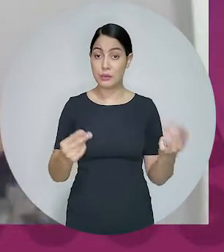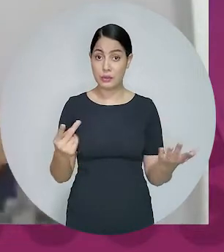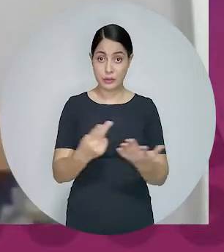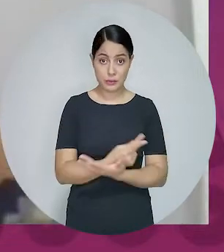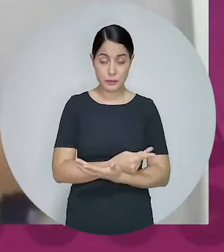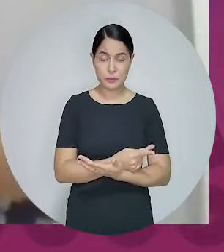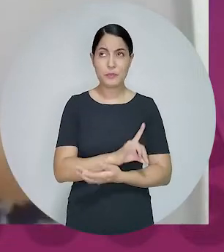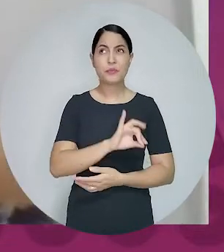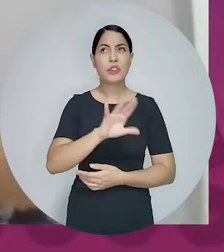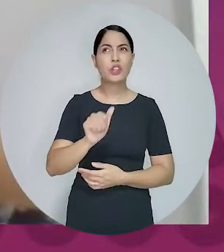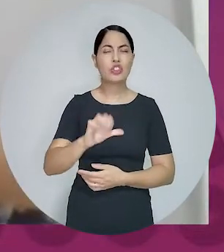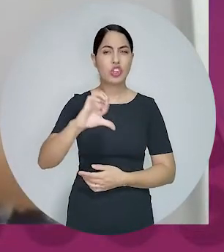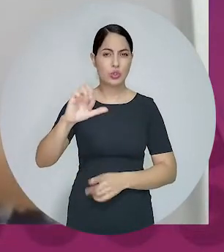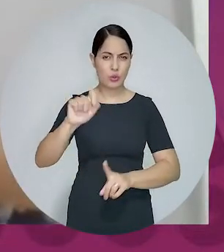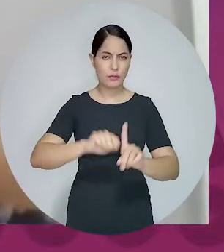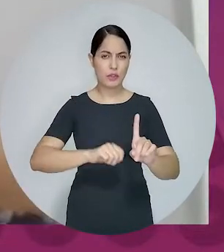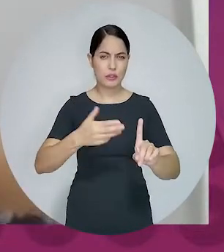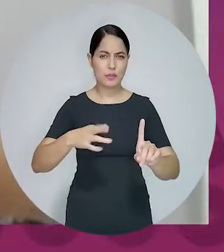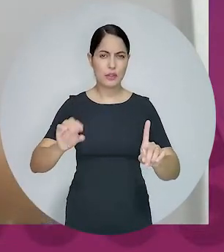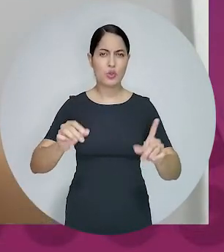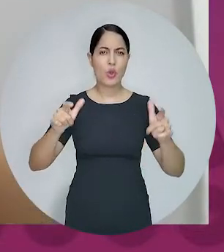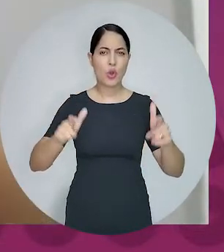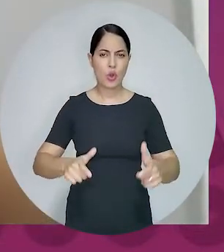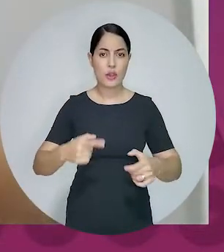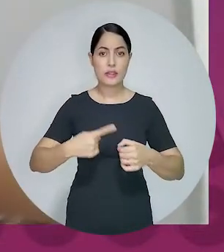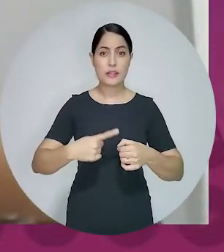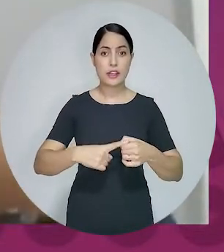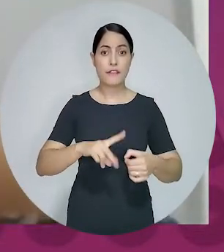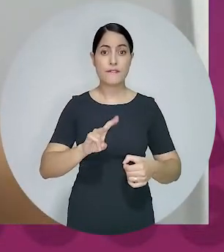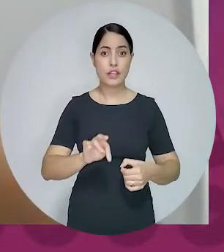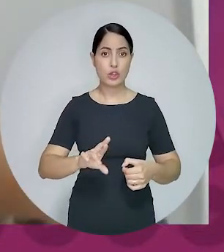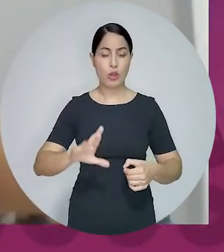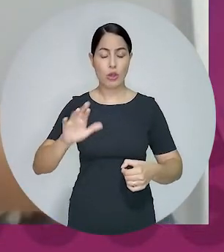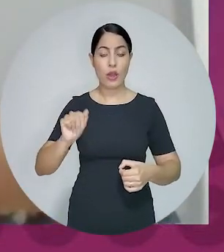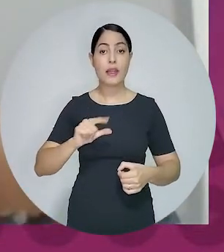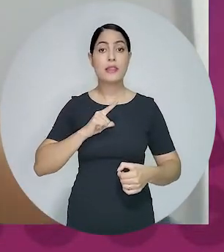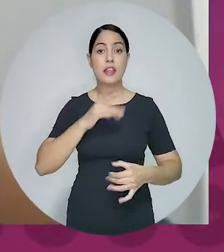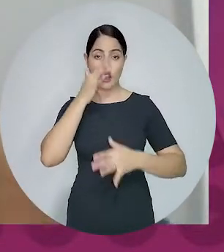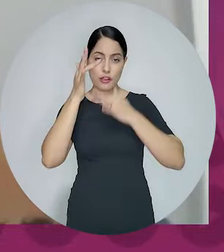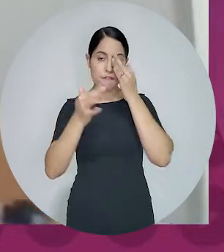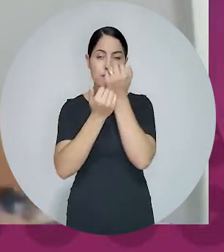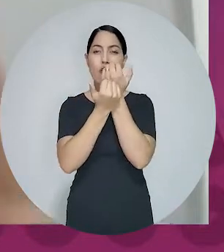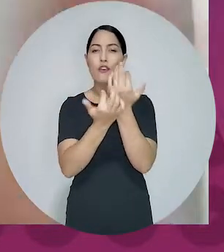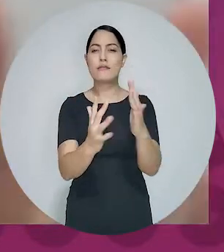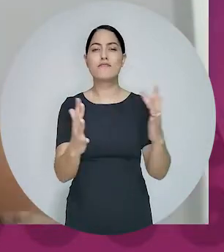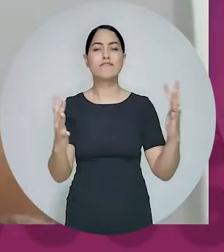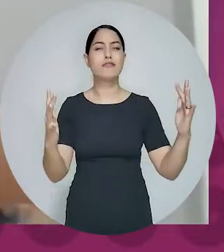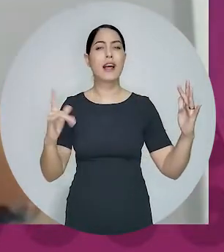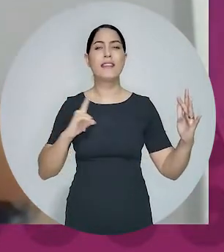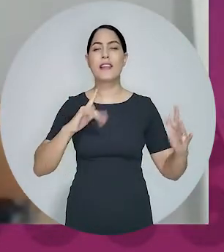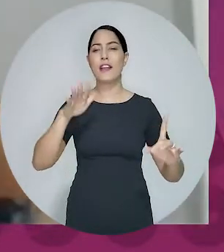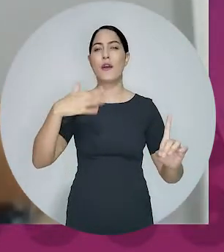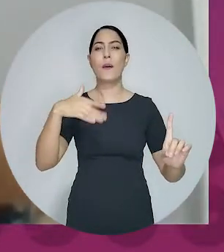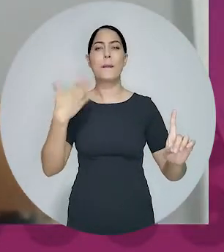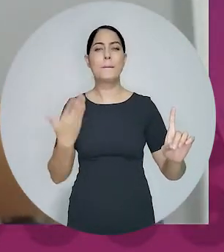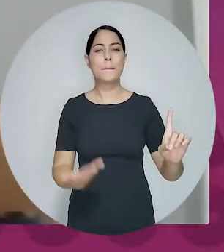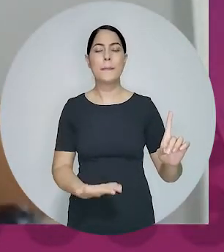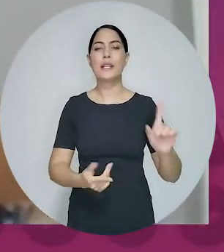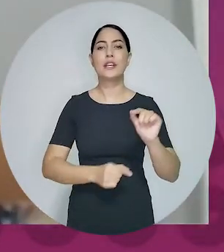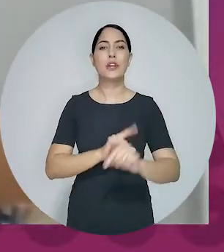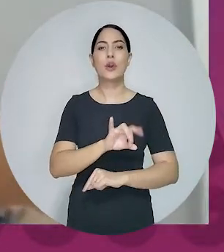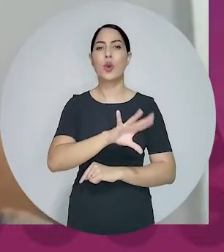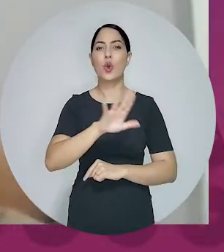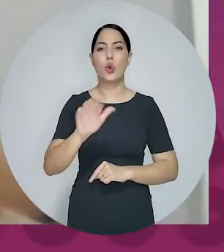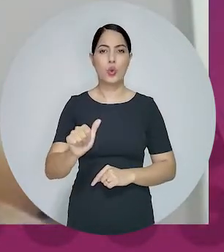mais especificamente no dia 9/3, em Vitória, um dia depois de festa com flores de homenagem na Câmara Municipal